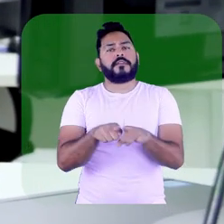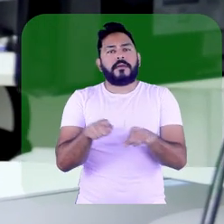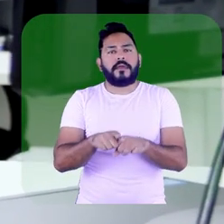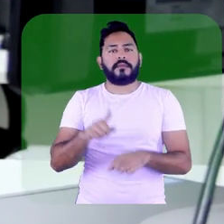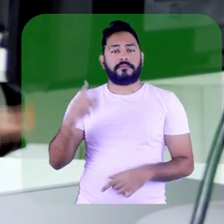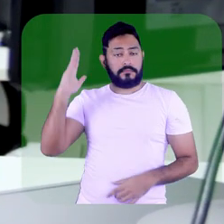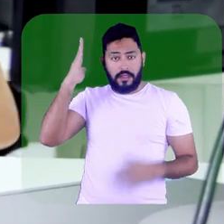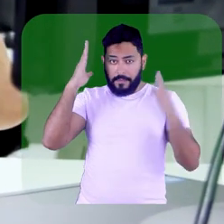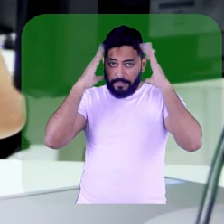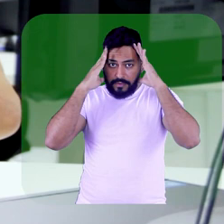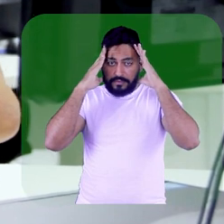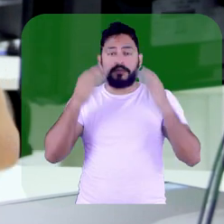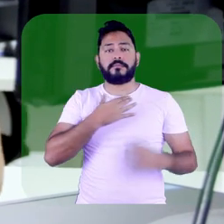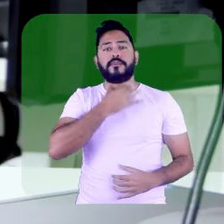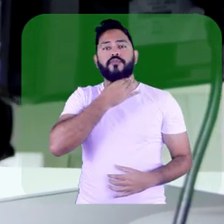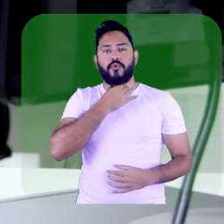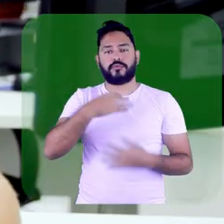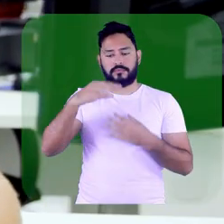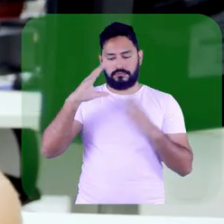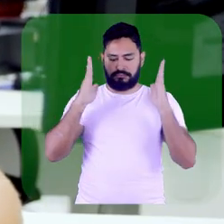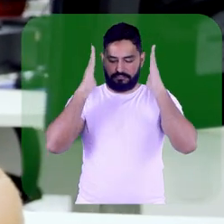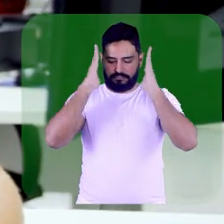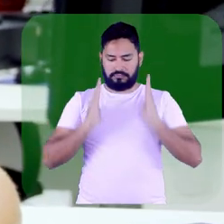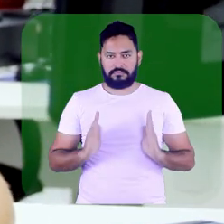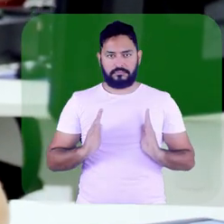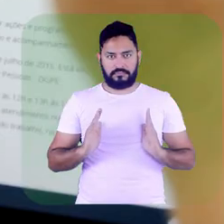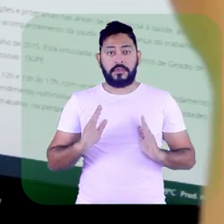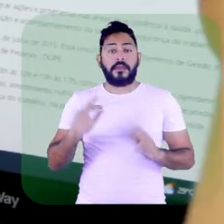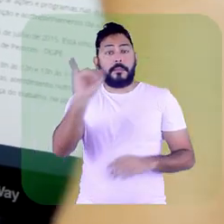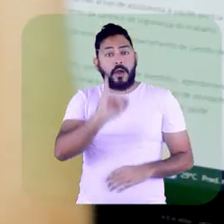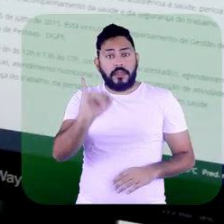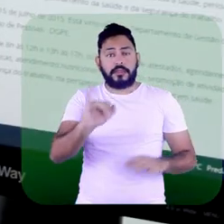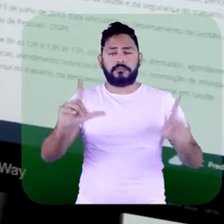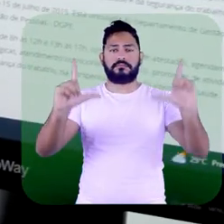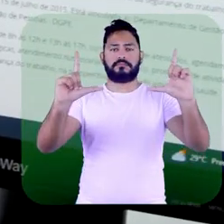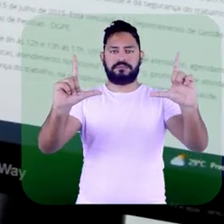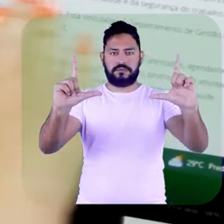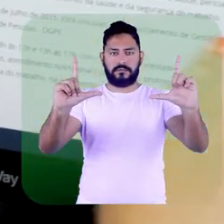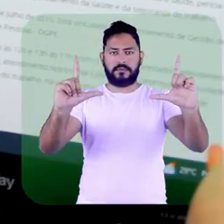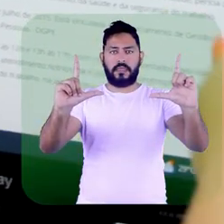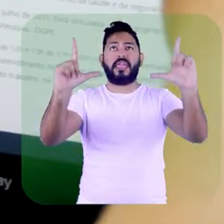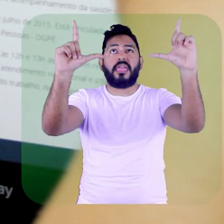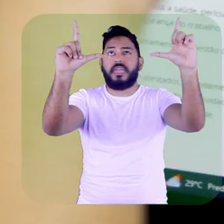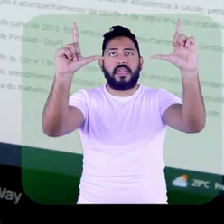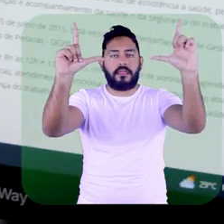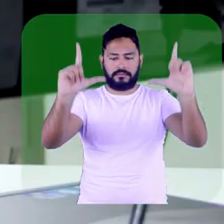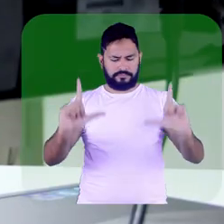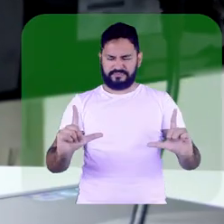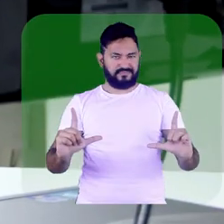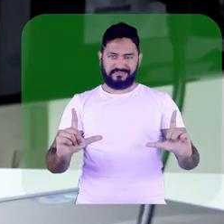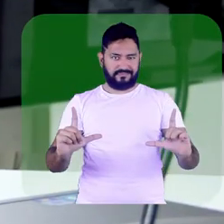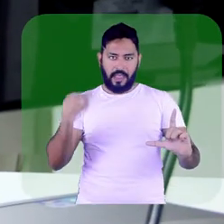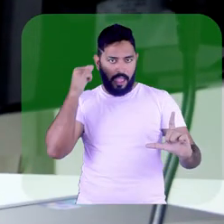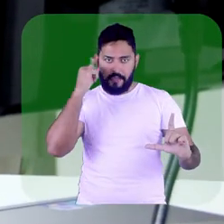Mantenha a sua cabeça e o seu pescoço retos. É importante que o campo da sua visão esteja alinhado com o centro do seu monitor,